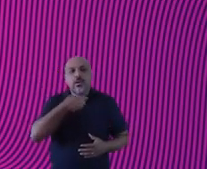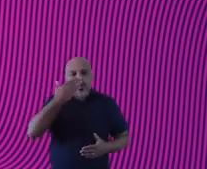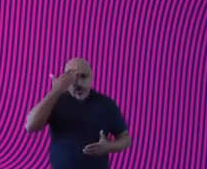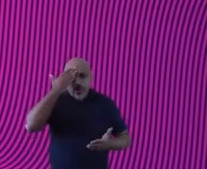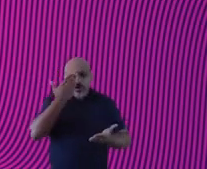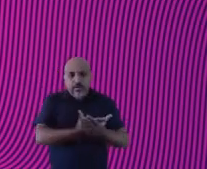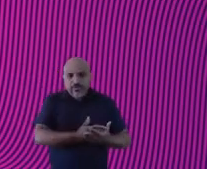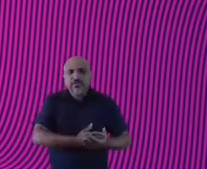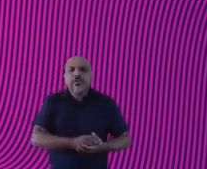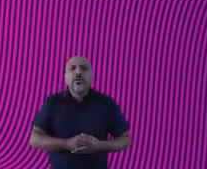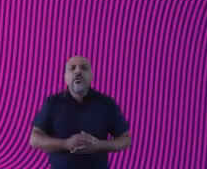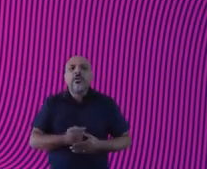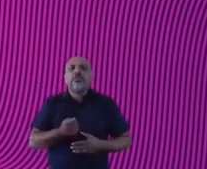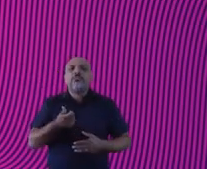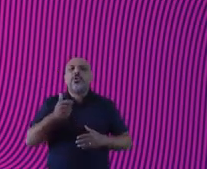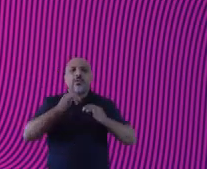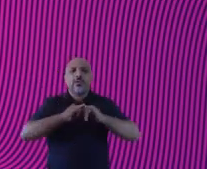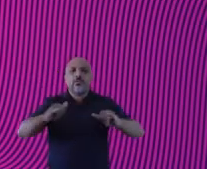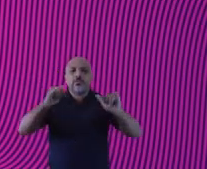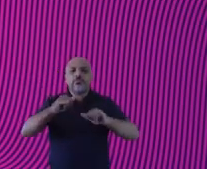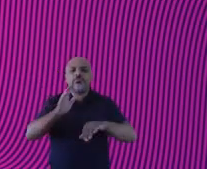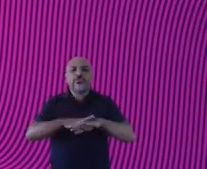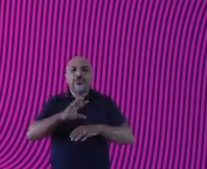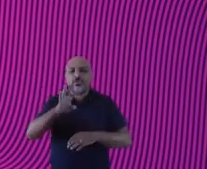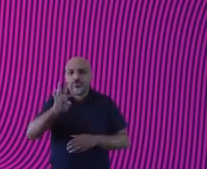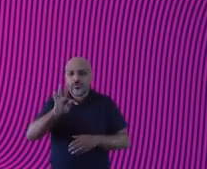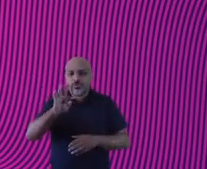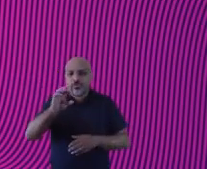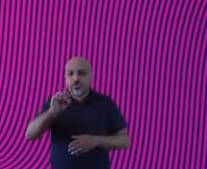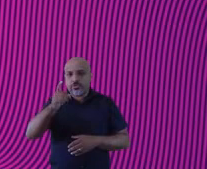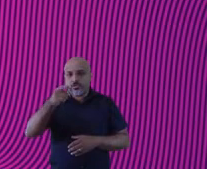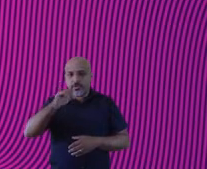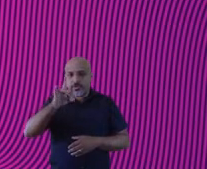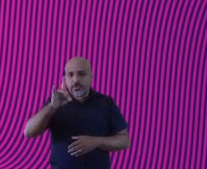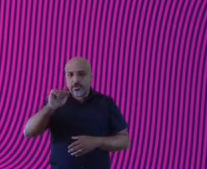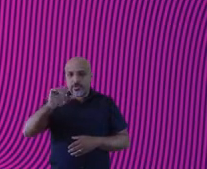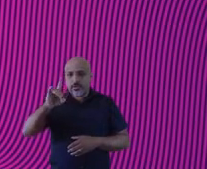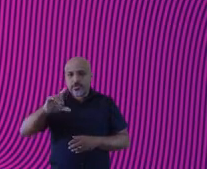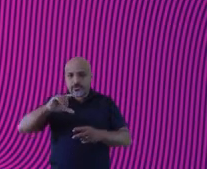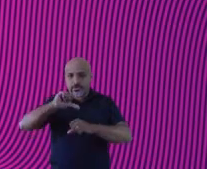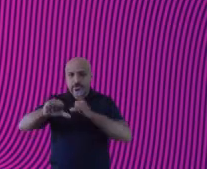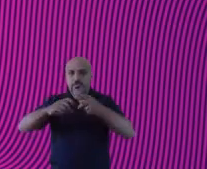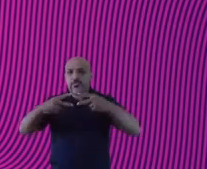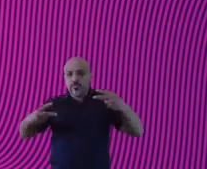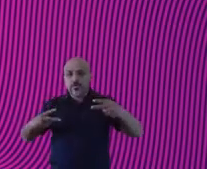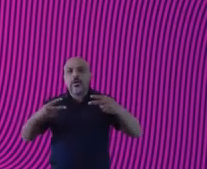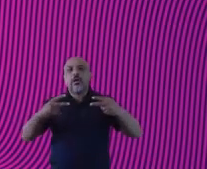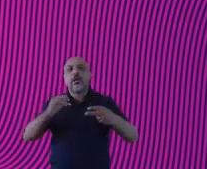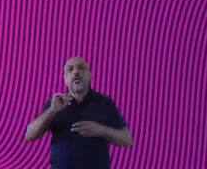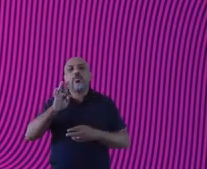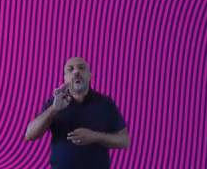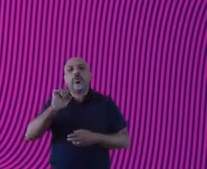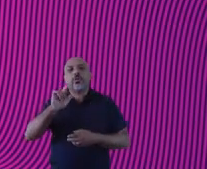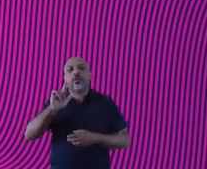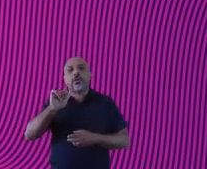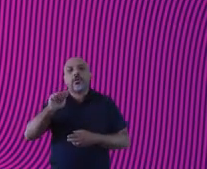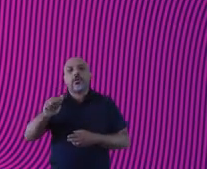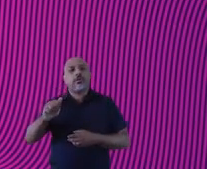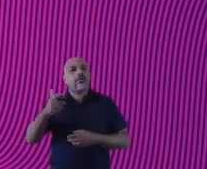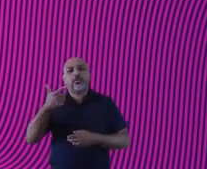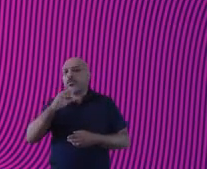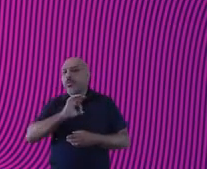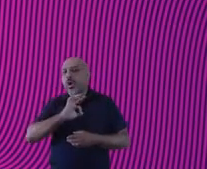pouca repercussão em termos de toxicidade no transplante autólogo, atingiu uma ótima